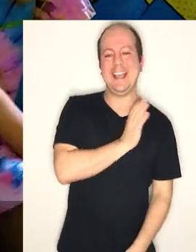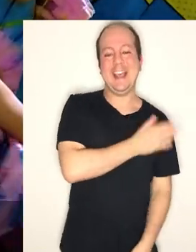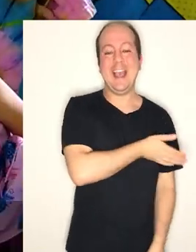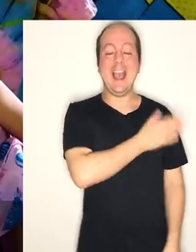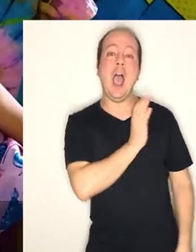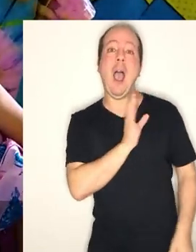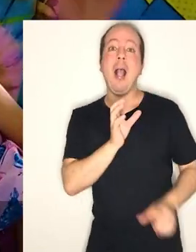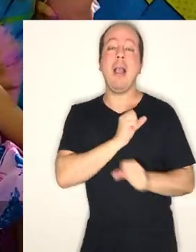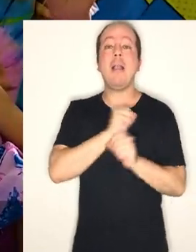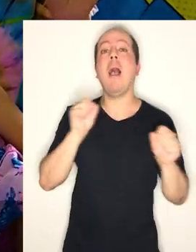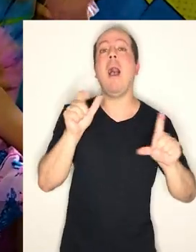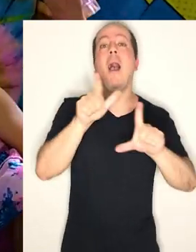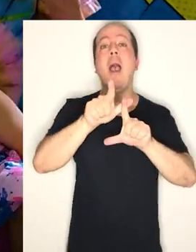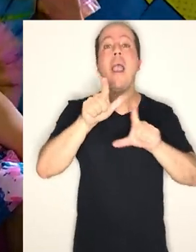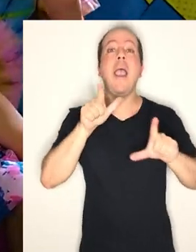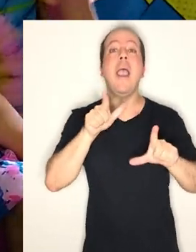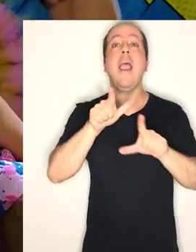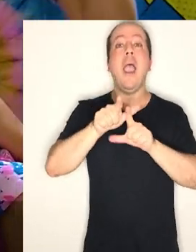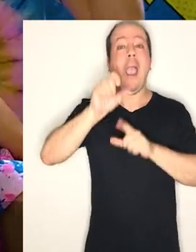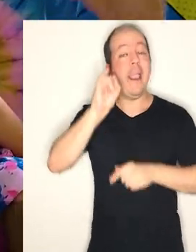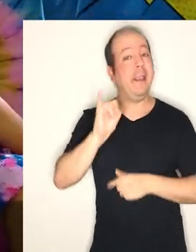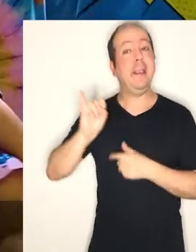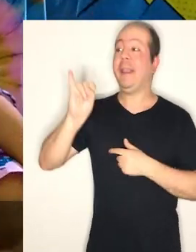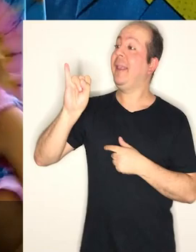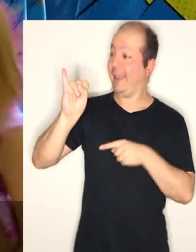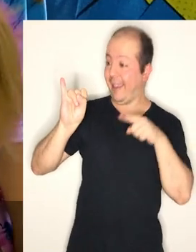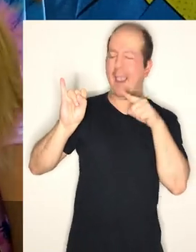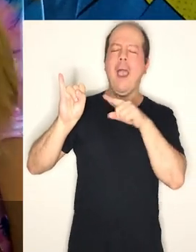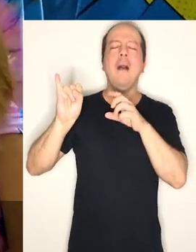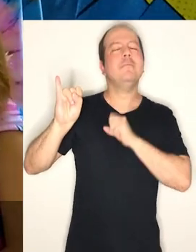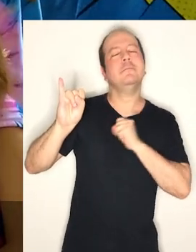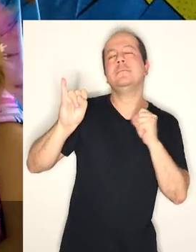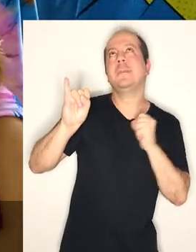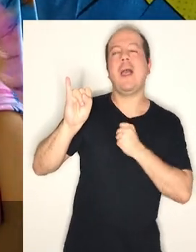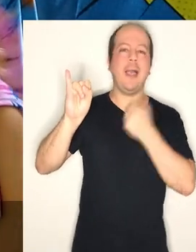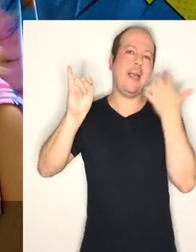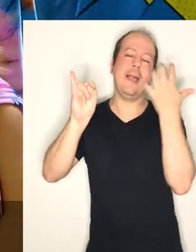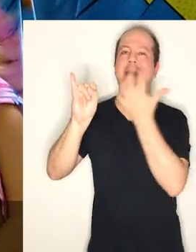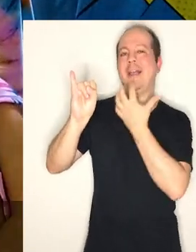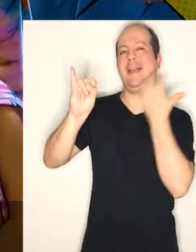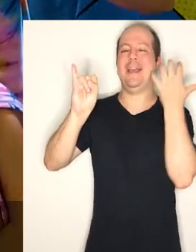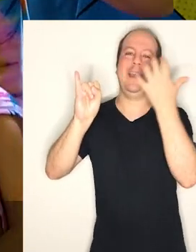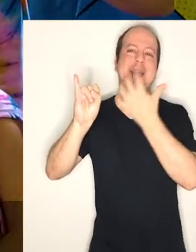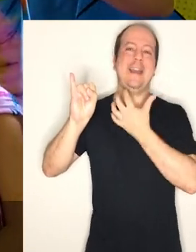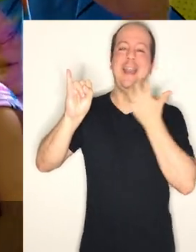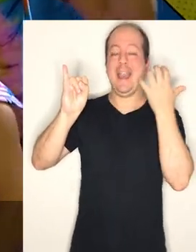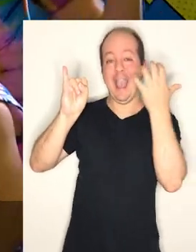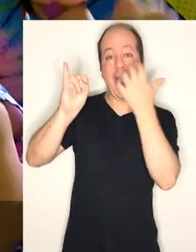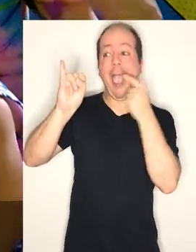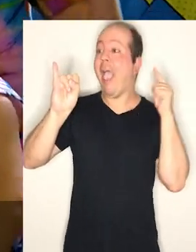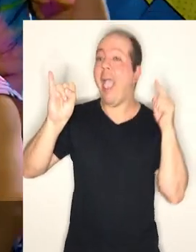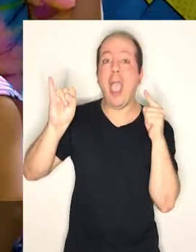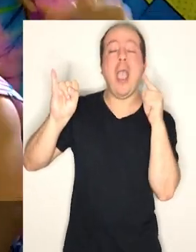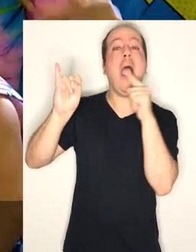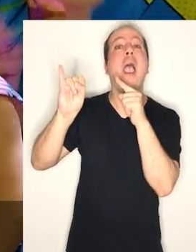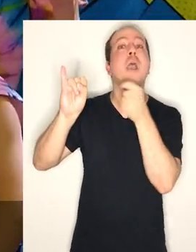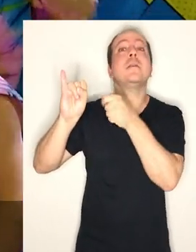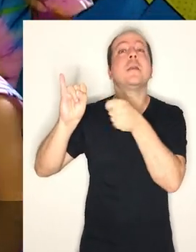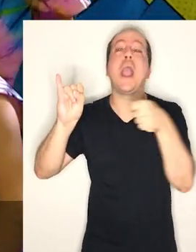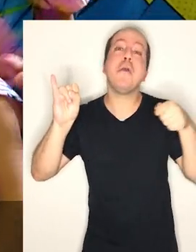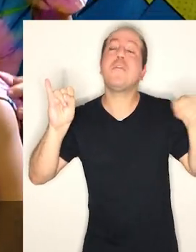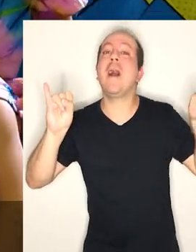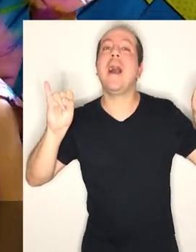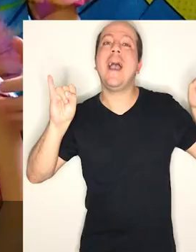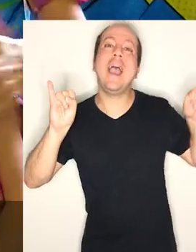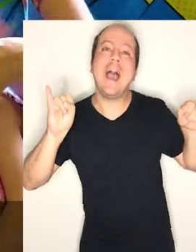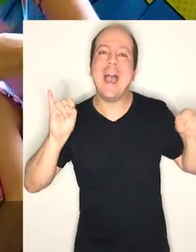coração. Eu amo a letra I. Por ela tenho paixão. Com ela é que